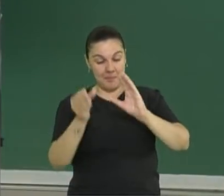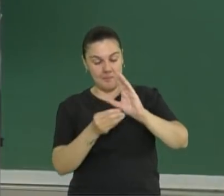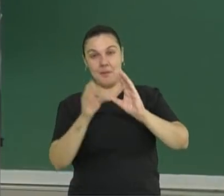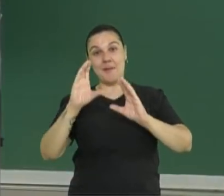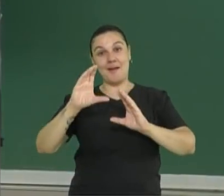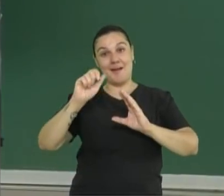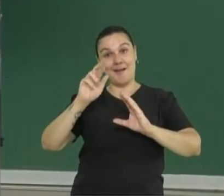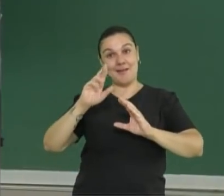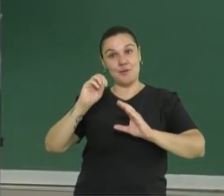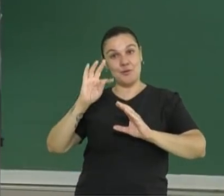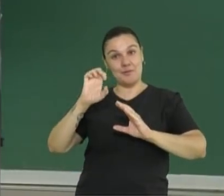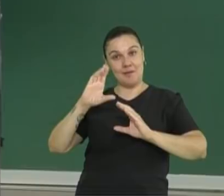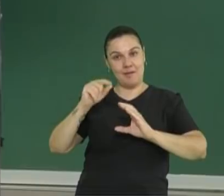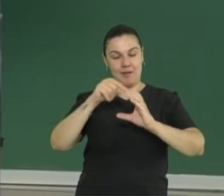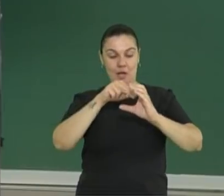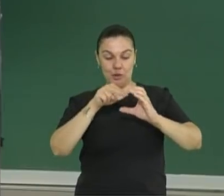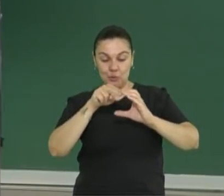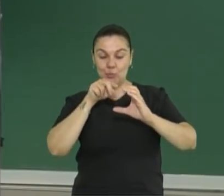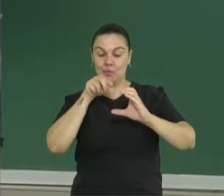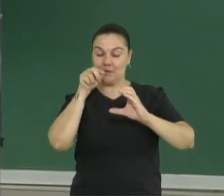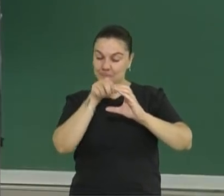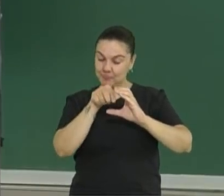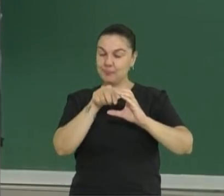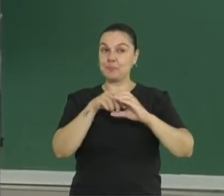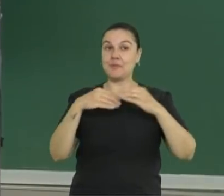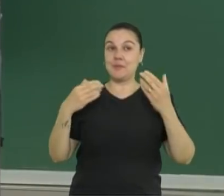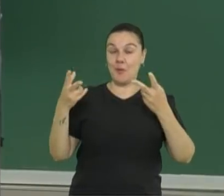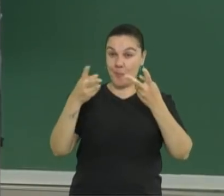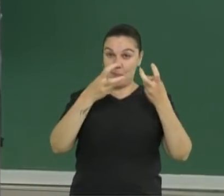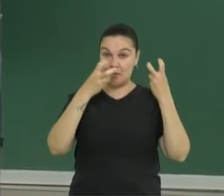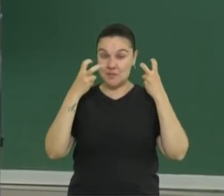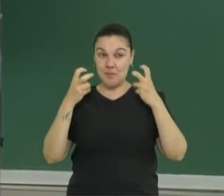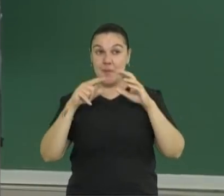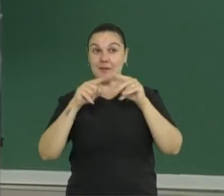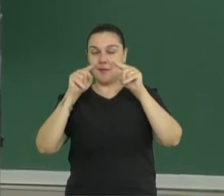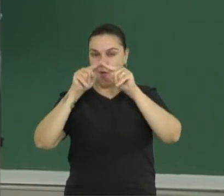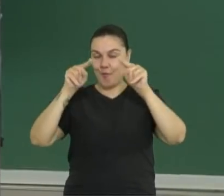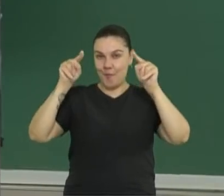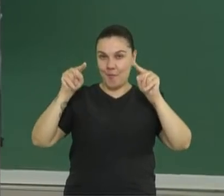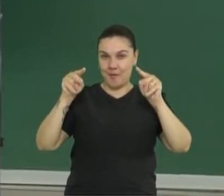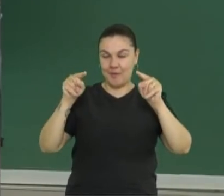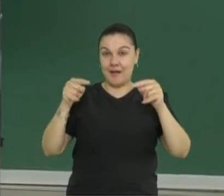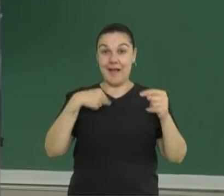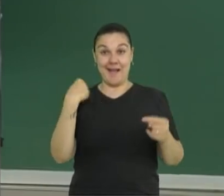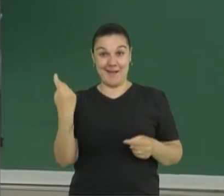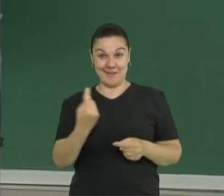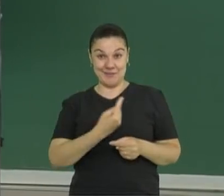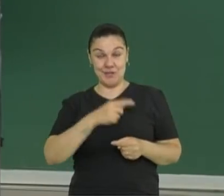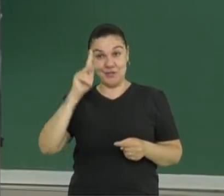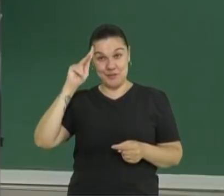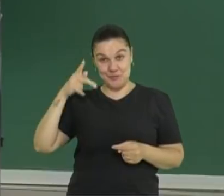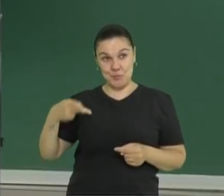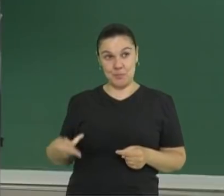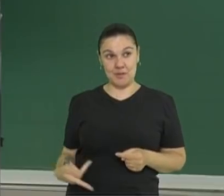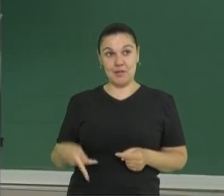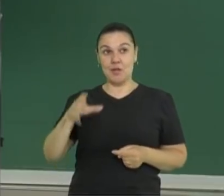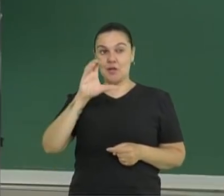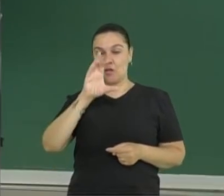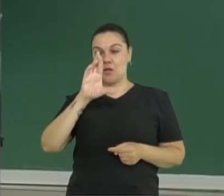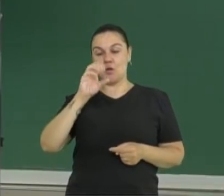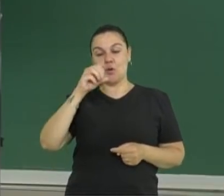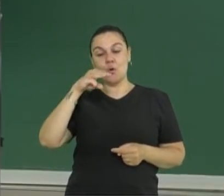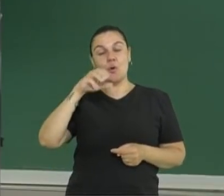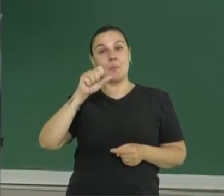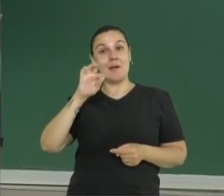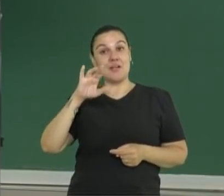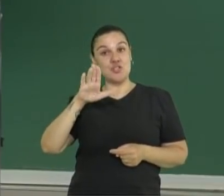carioteca, nucleoplasma e nucleolo. Percebam que no nosso caso, na nossa espécie, A cromatina